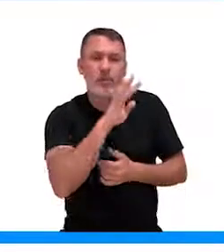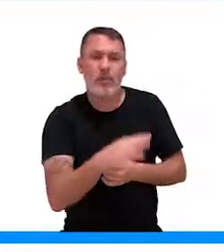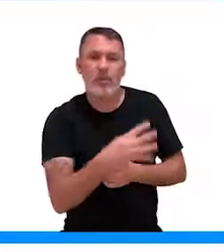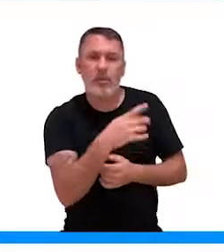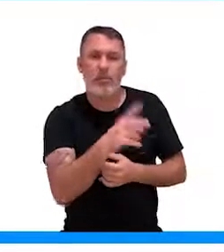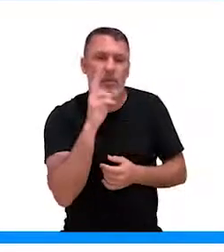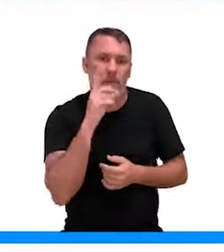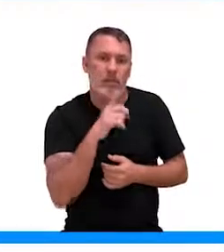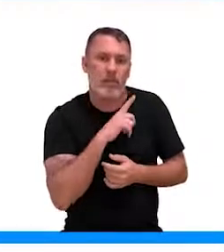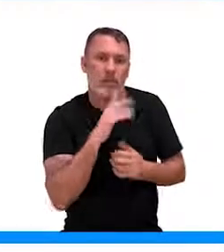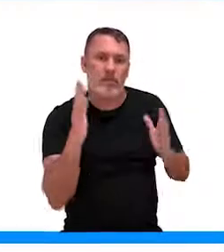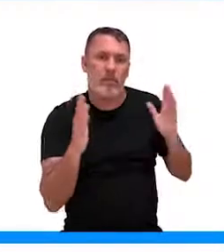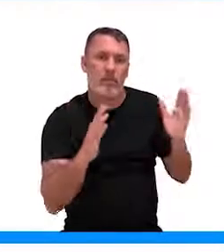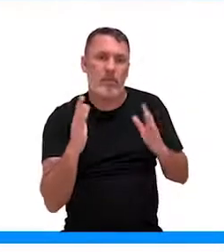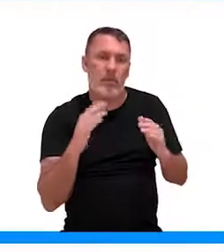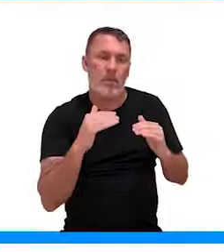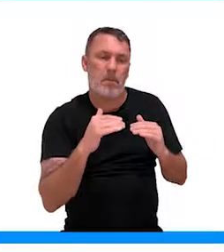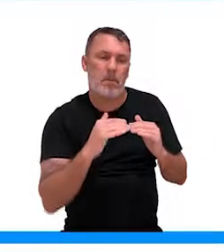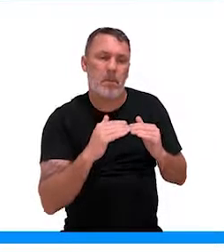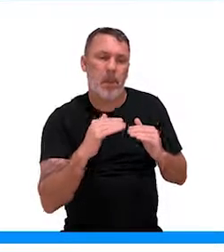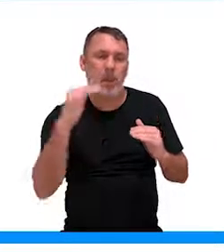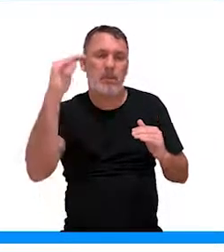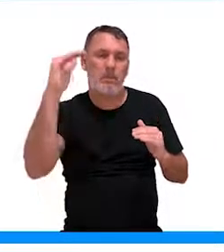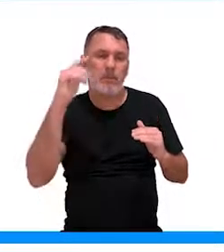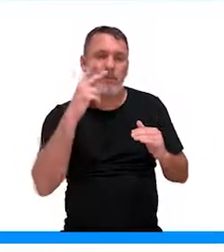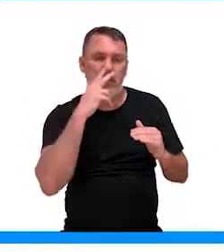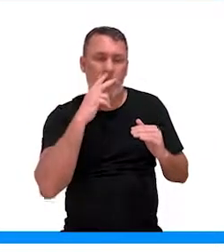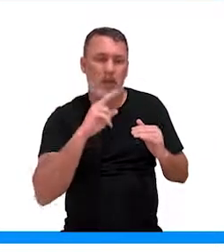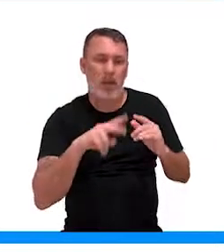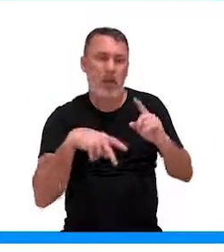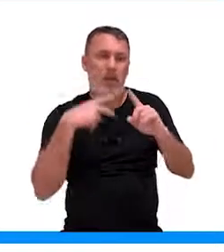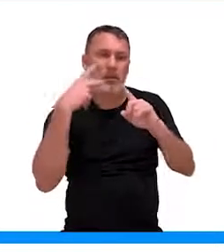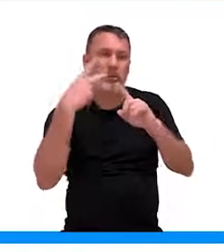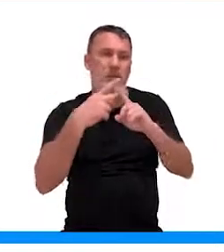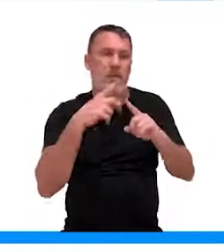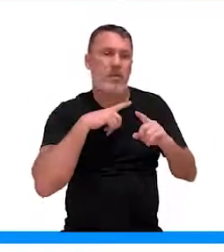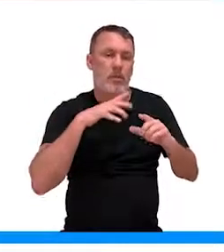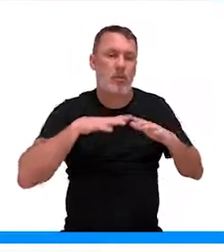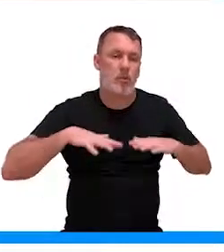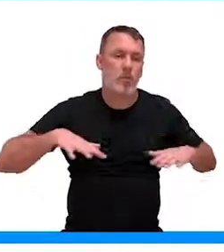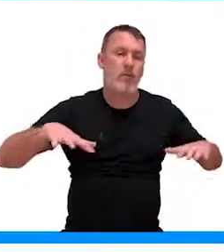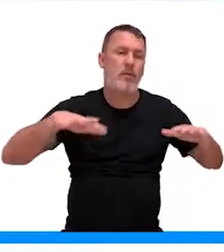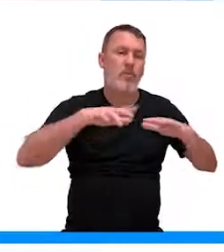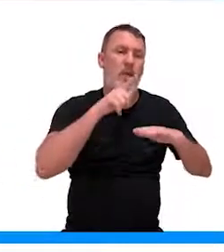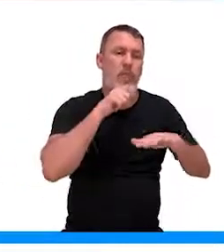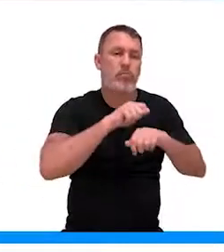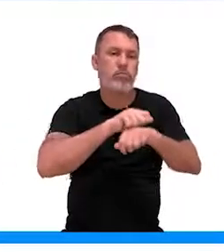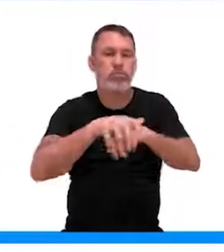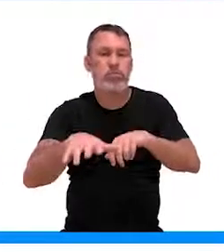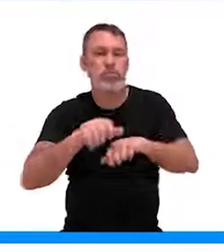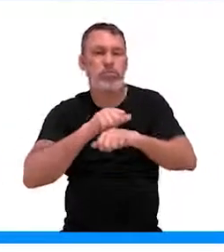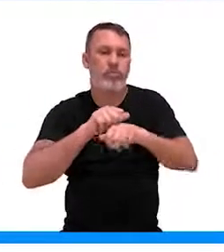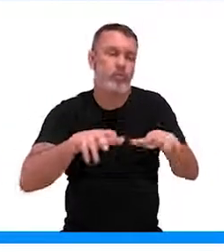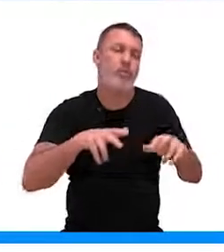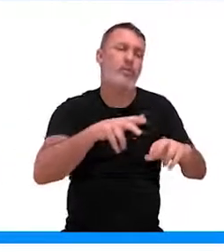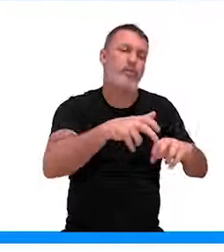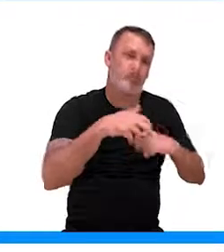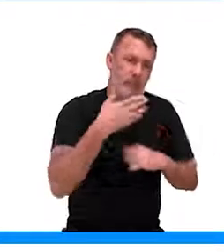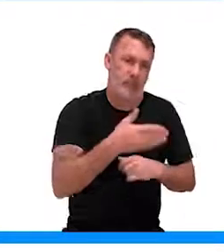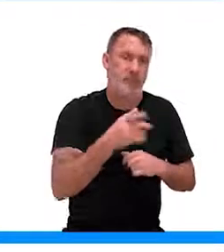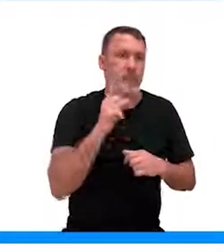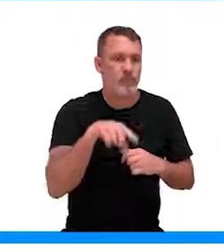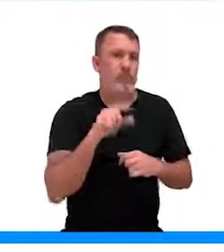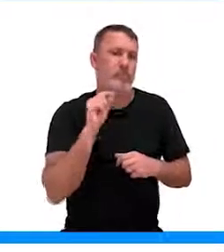tá, um aumento em boa parte do nível de escoamento, ou seja, do escoamento superficial. Bem, então por isso